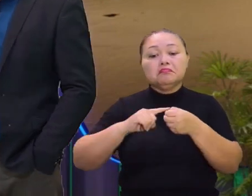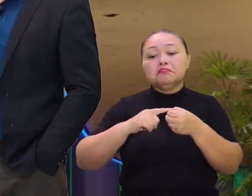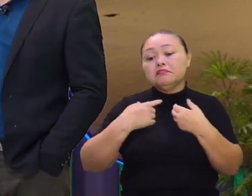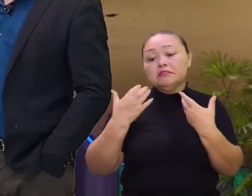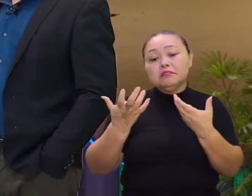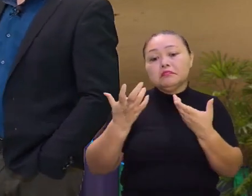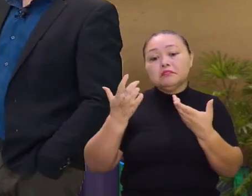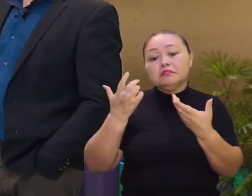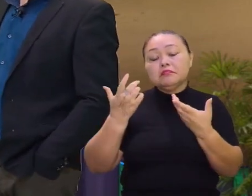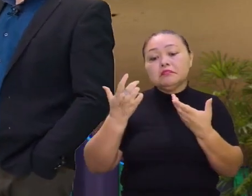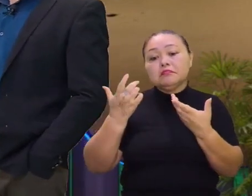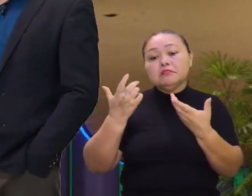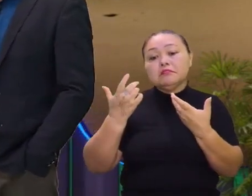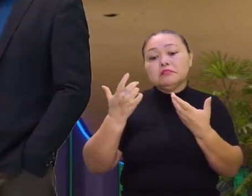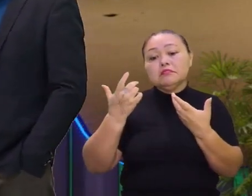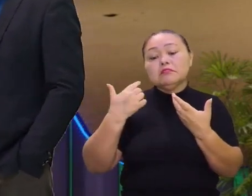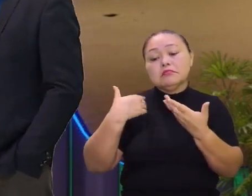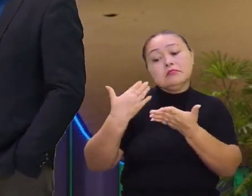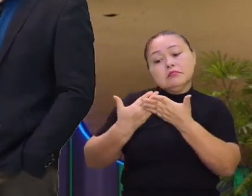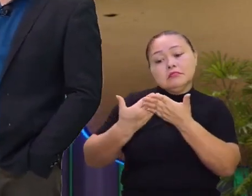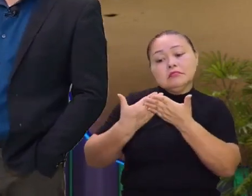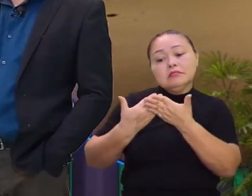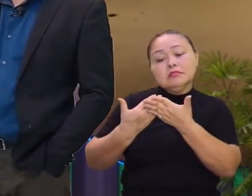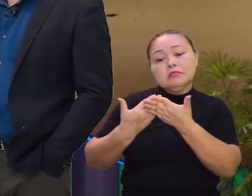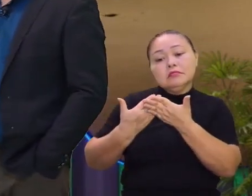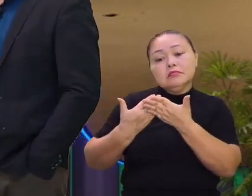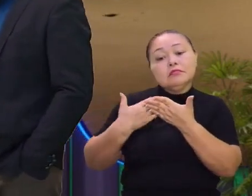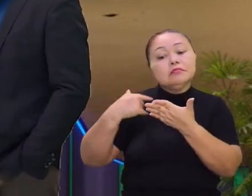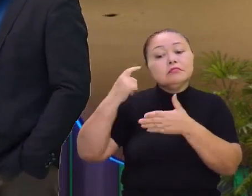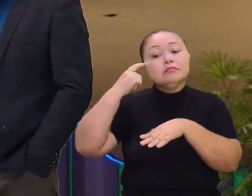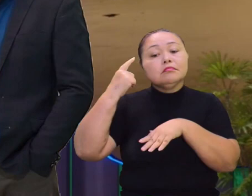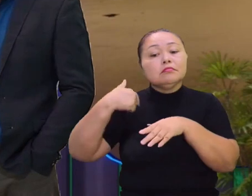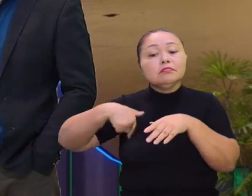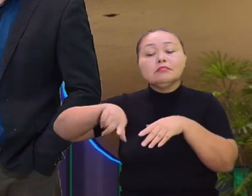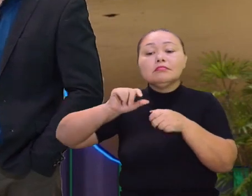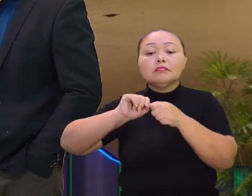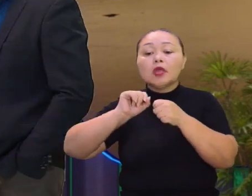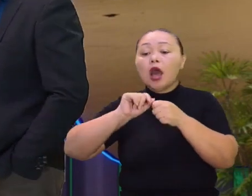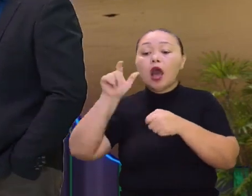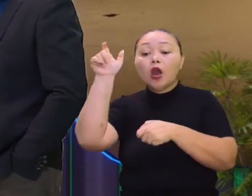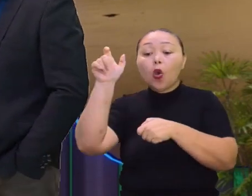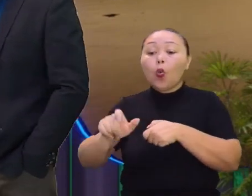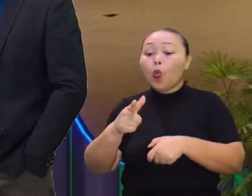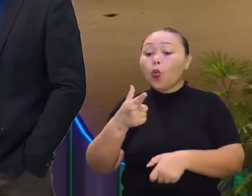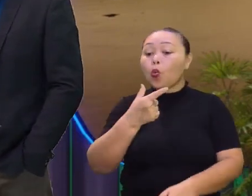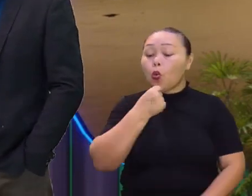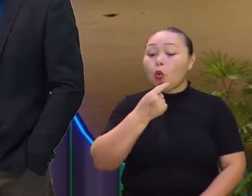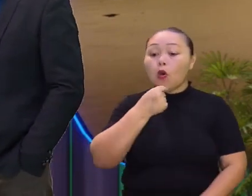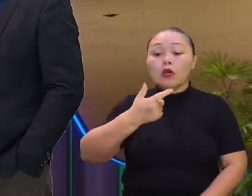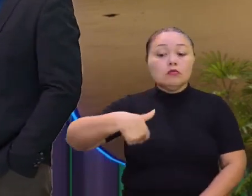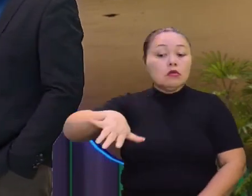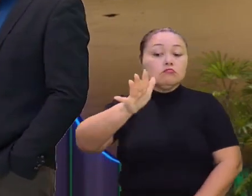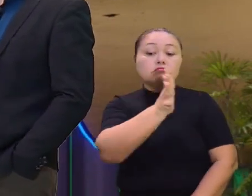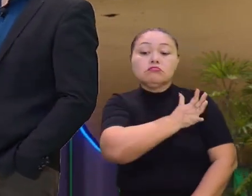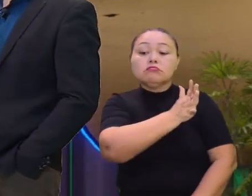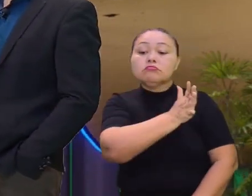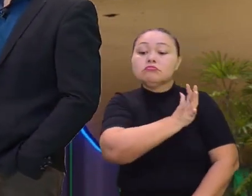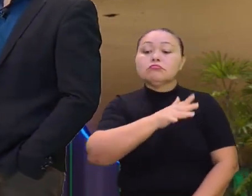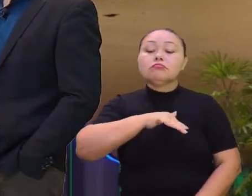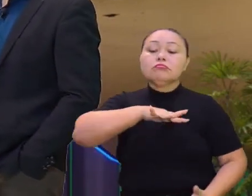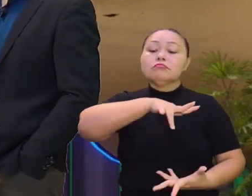como se tinha os estudos, né? Que eles pensavam, Rogério, que eles seriam os homens mais ricos do planeta